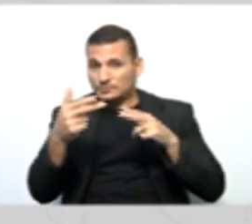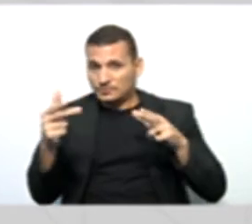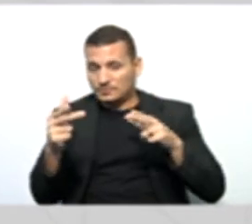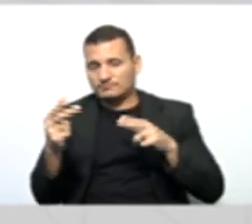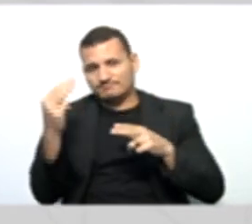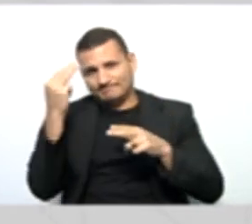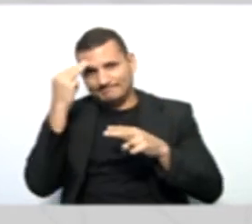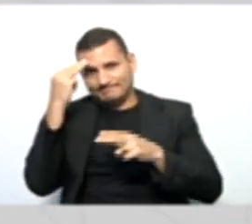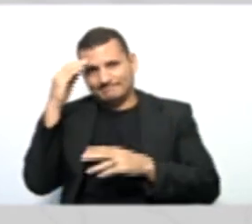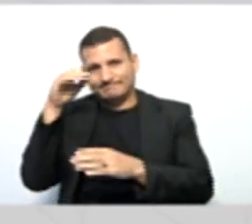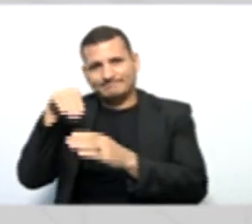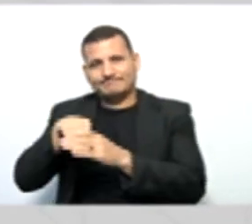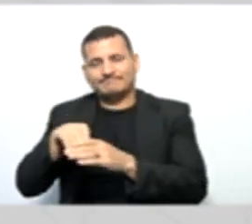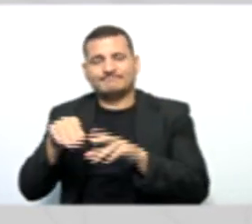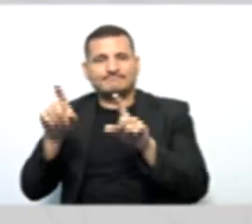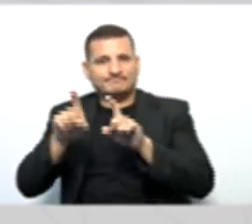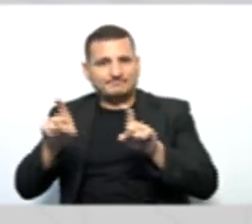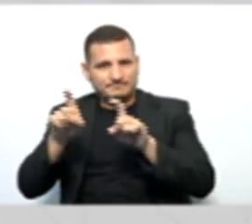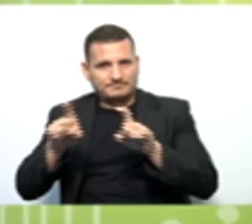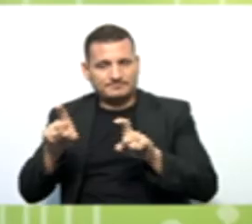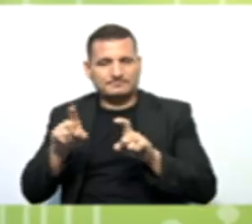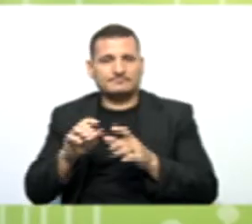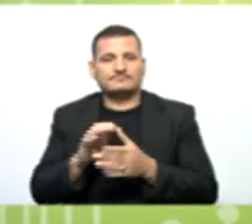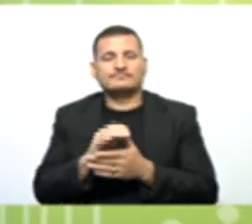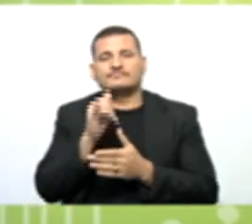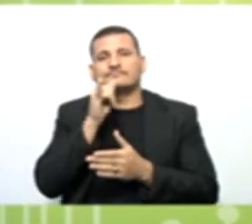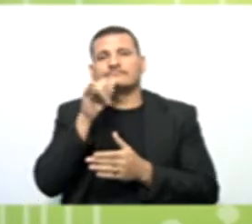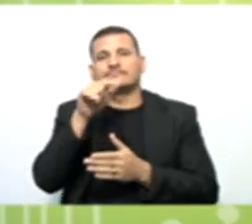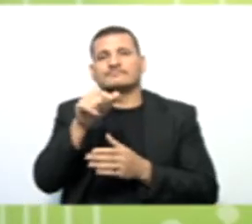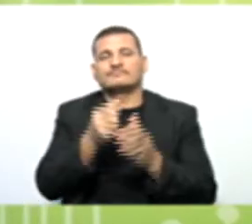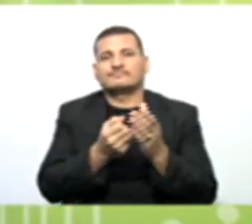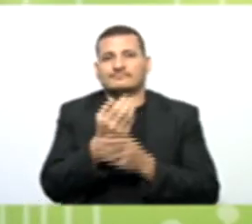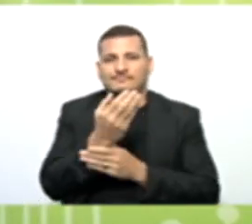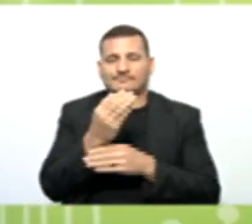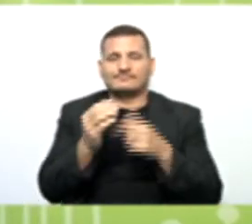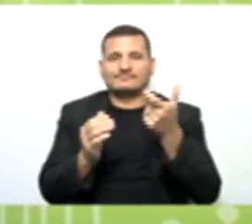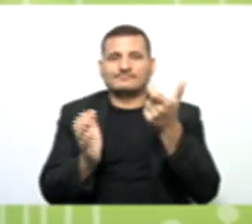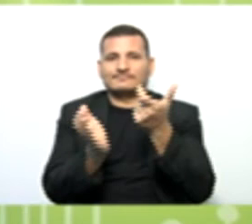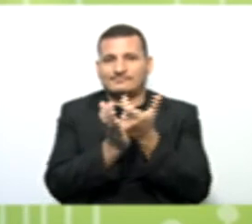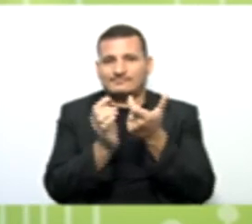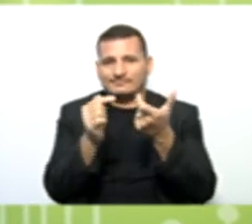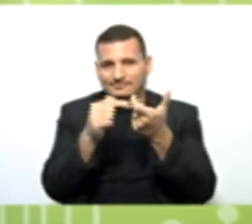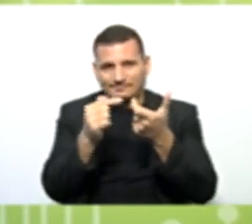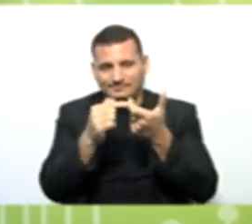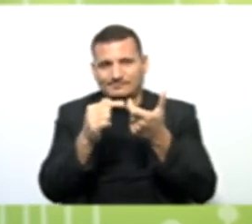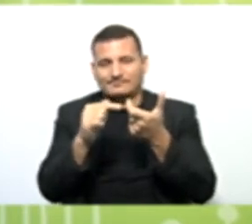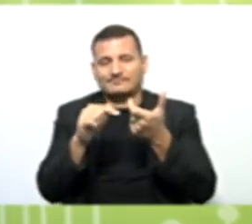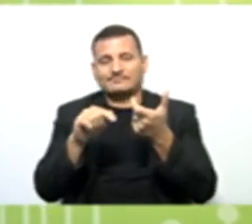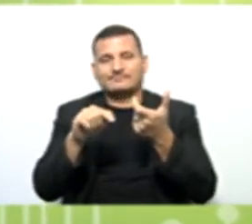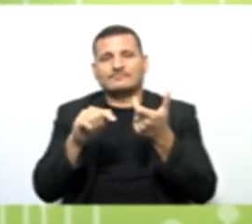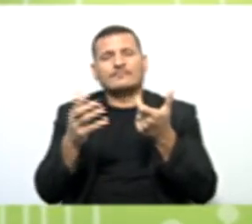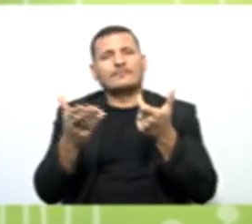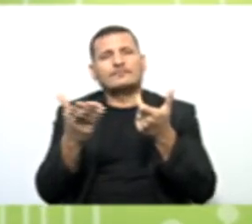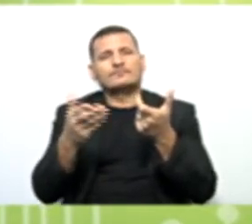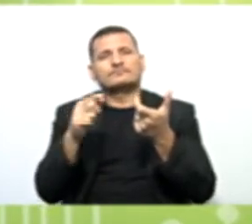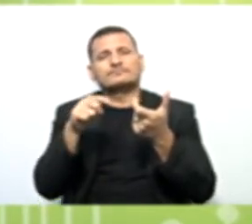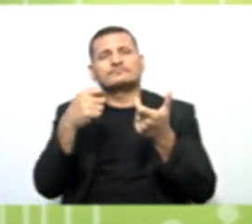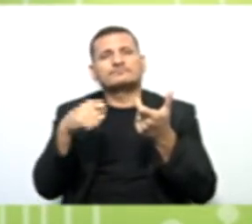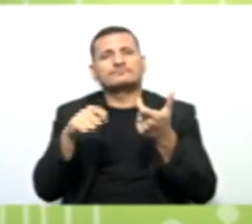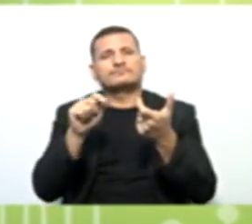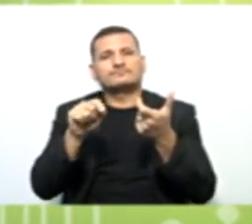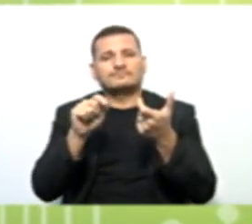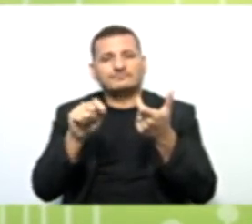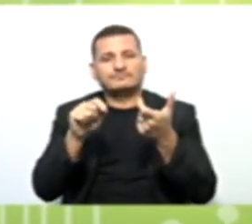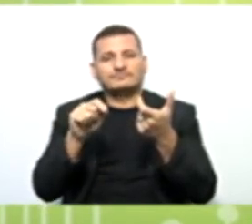do computador. Olha aqui, você criou lá a classe no seu código. Beleza, criou a classe. Agora você precisa criar o